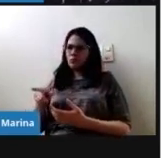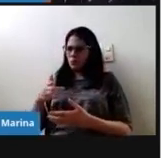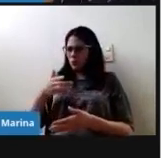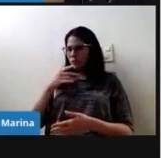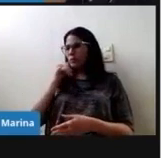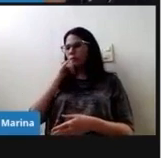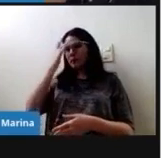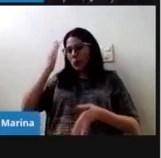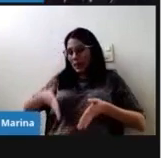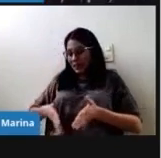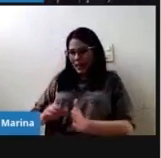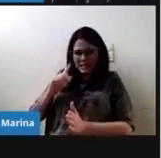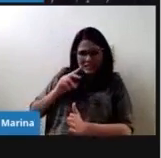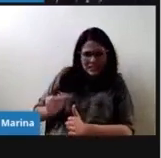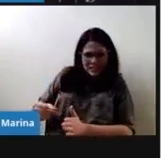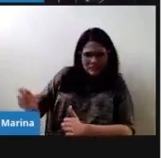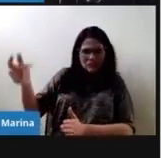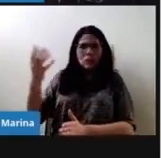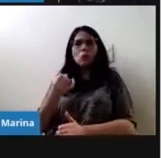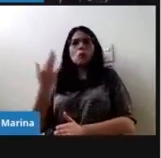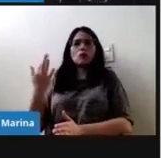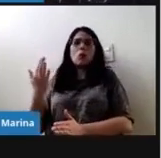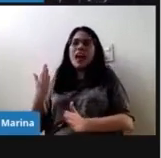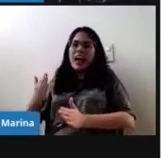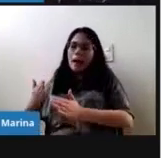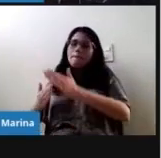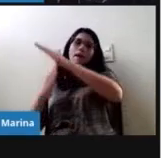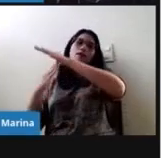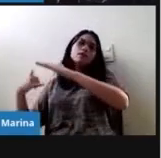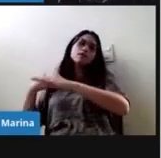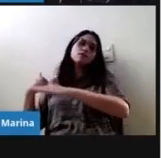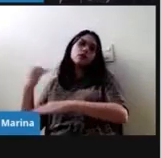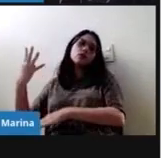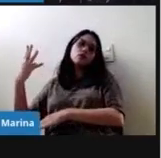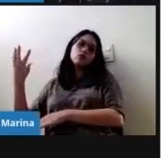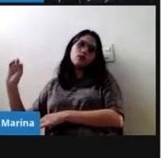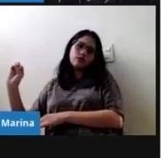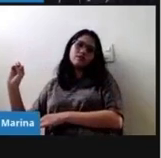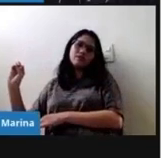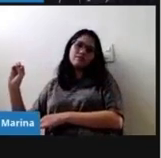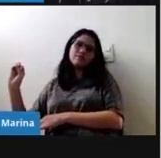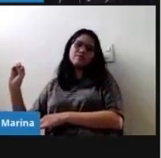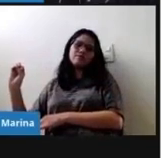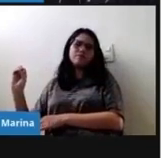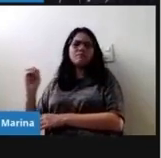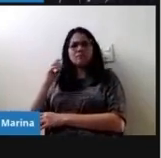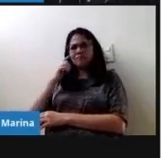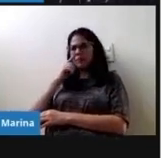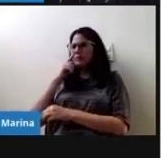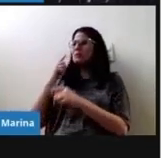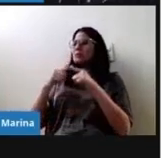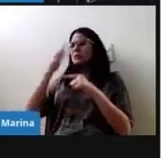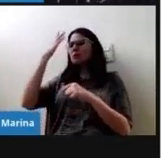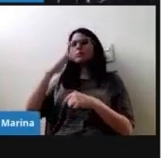a literatura, em torno de, no máximo, 40 anos de idade. Então, as principais causas de